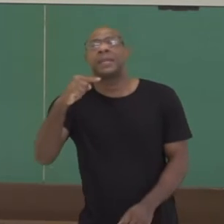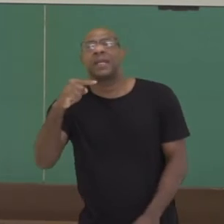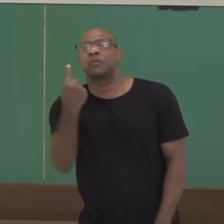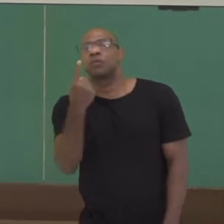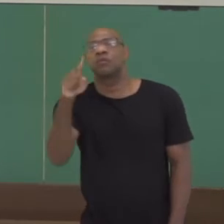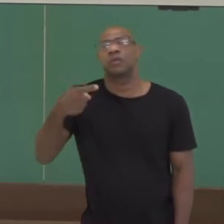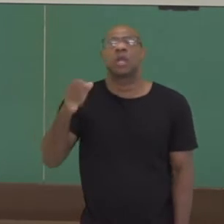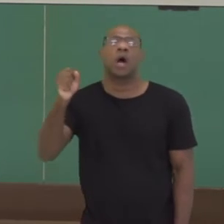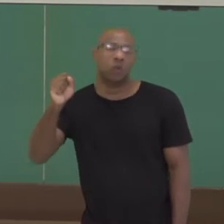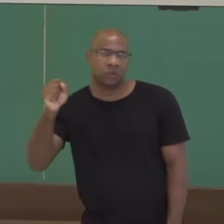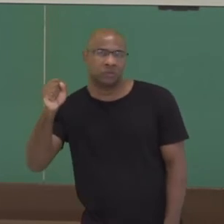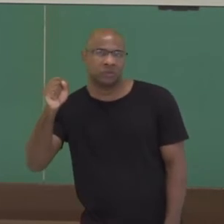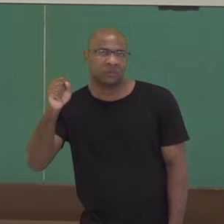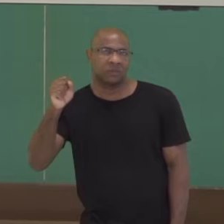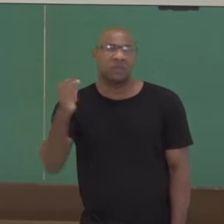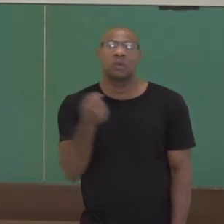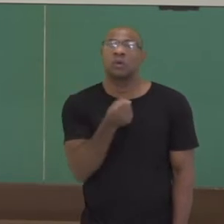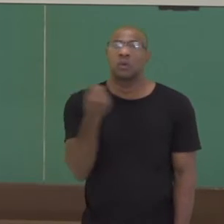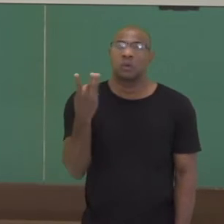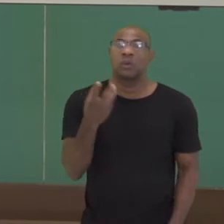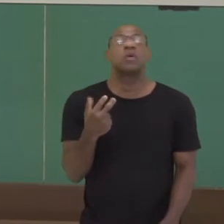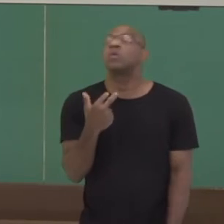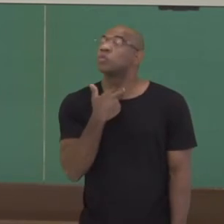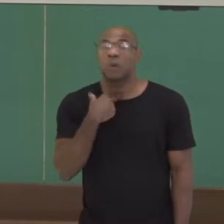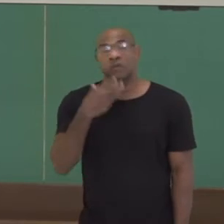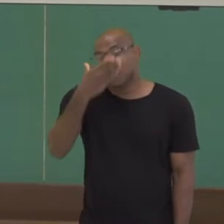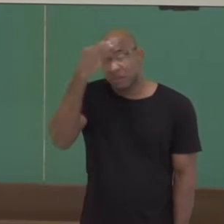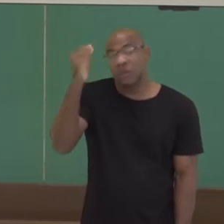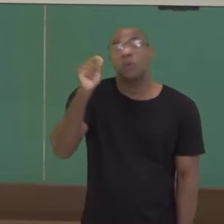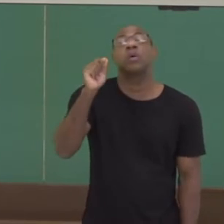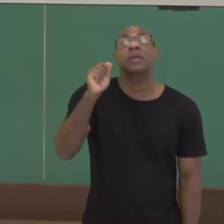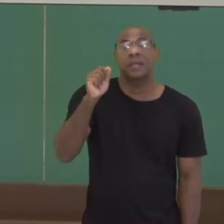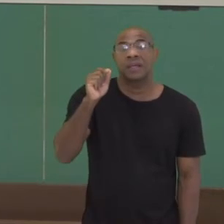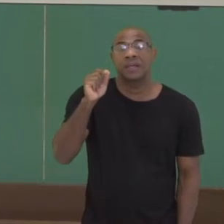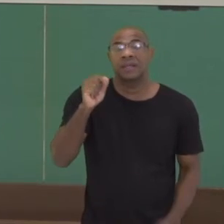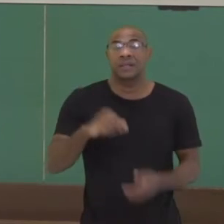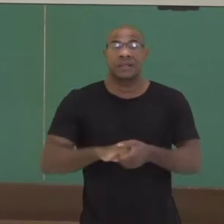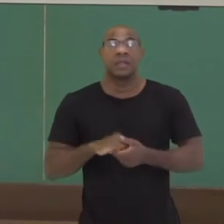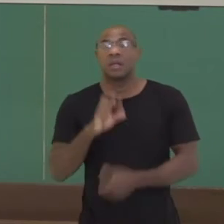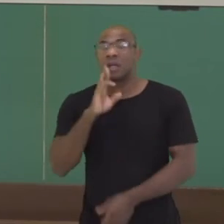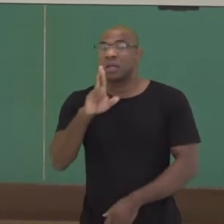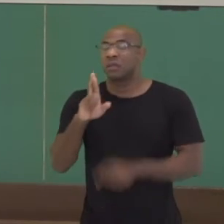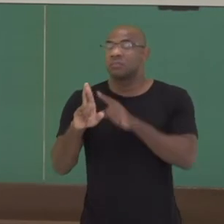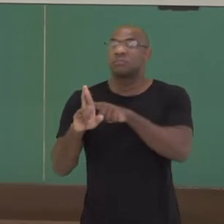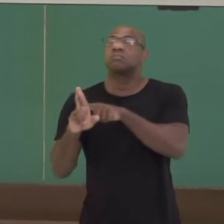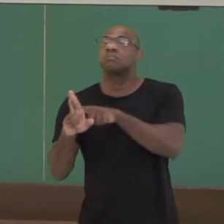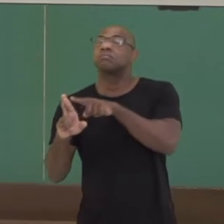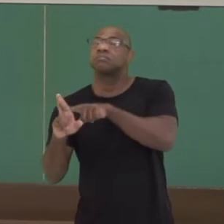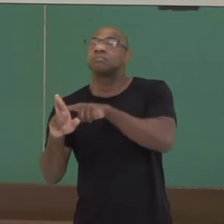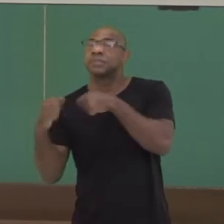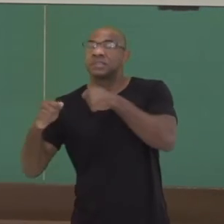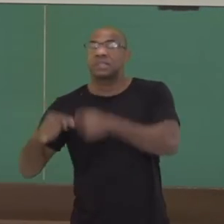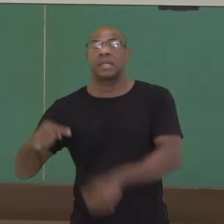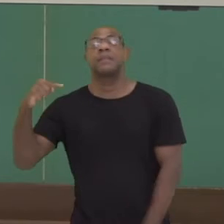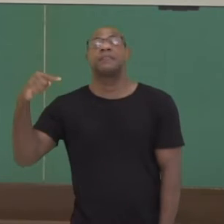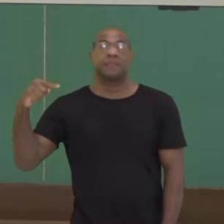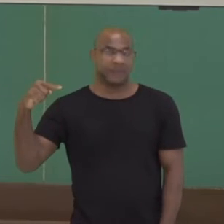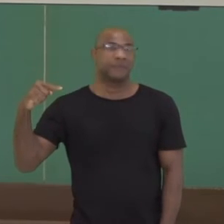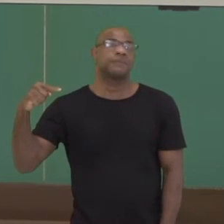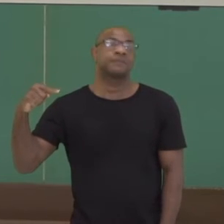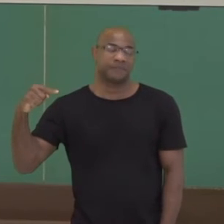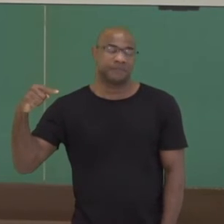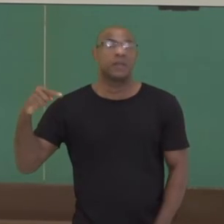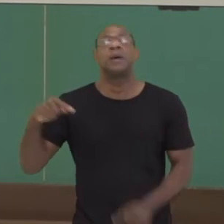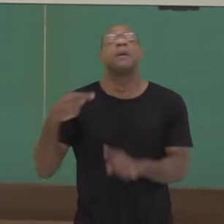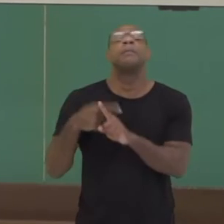Ok, fez a subtração. Só não pode esquecer que o resultado ele tem que ficar negativo, né, pessoal?